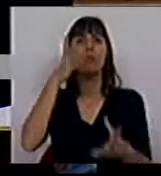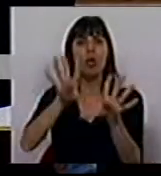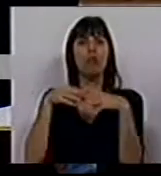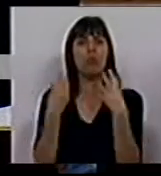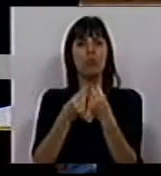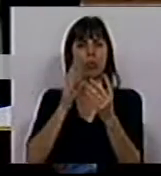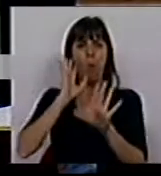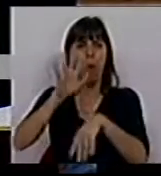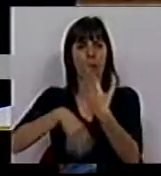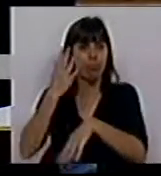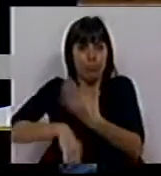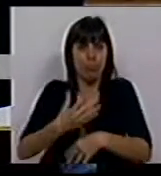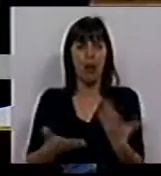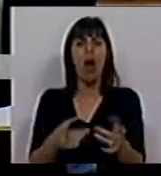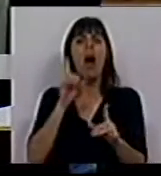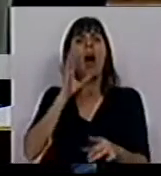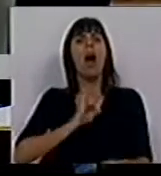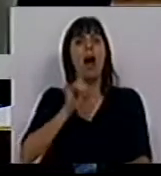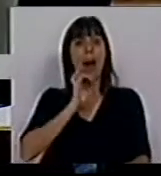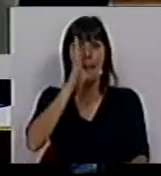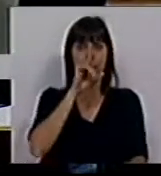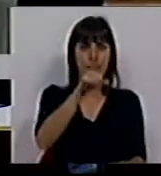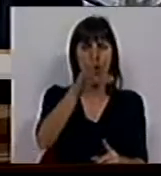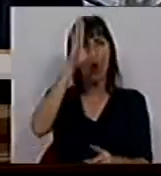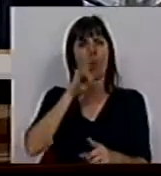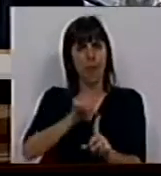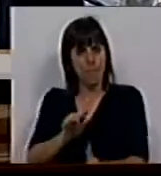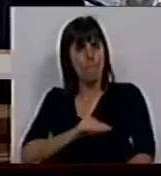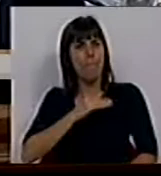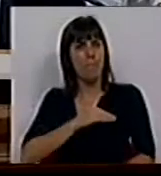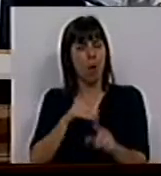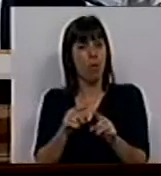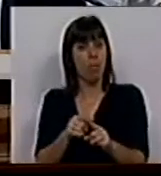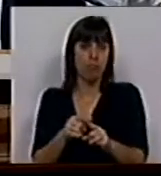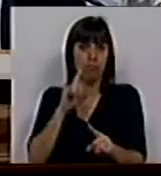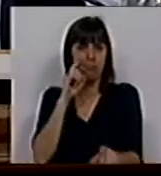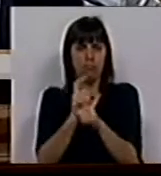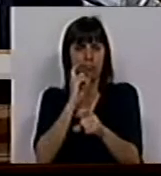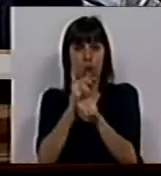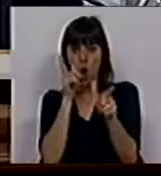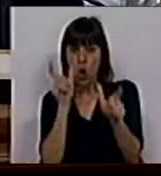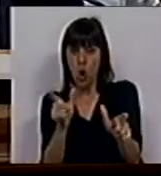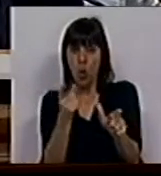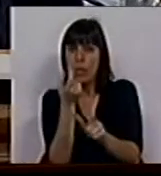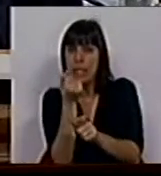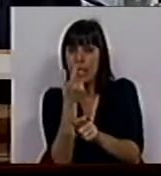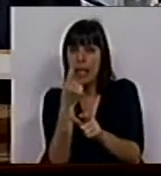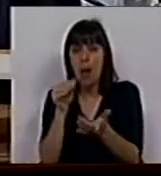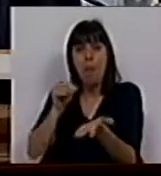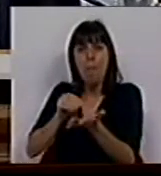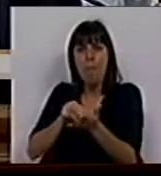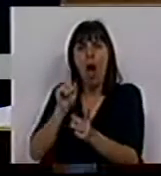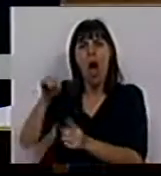estas malabarices. Será que a Sra. Ministra e o seu Governo andou tão preocupada a vigiar e controlar cada cêntimo que os